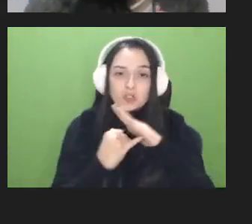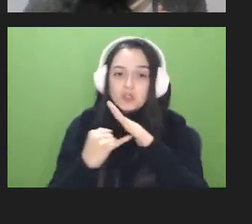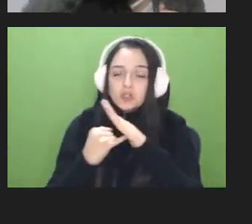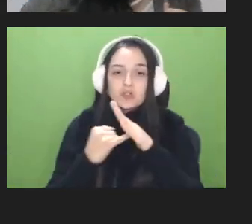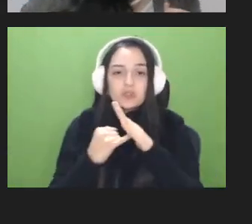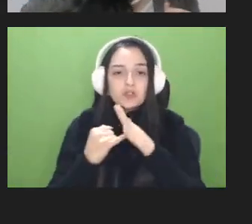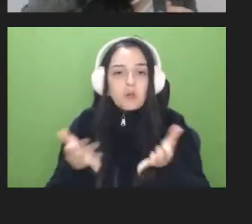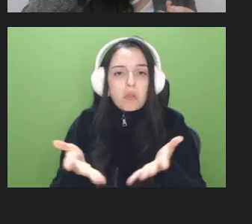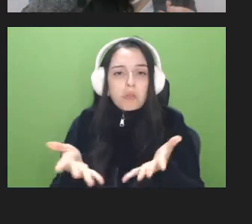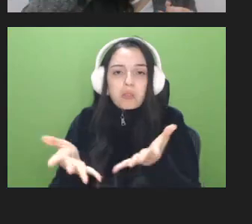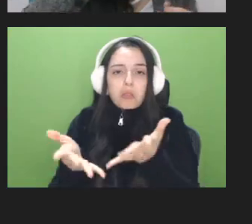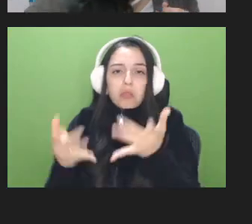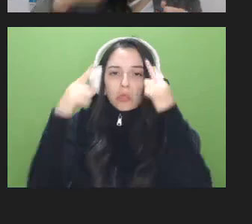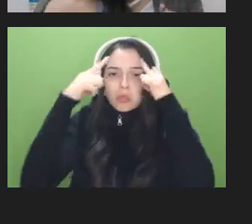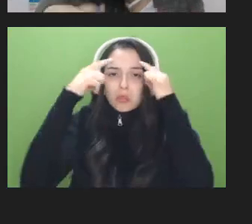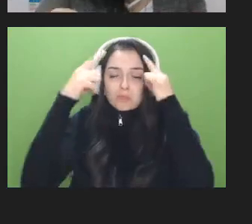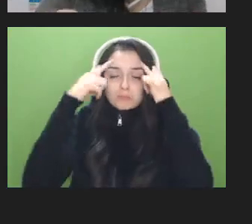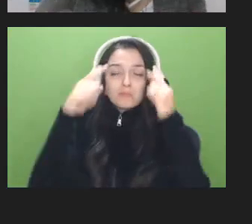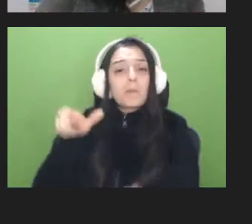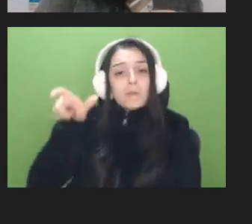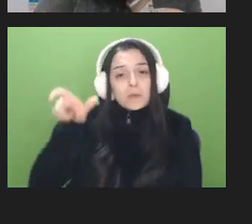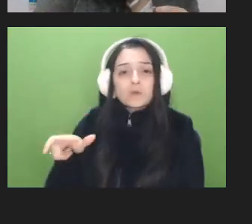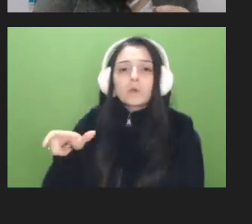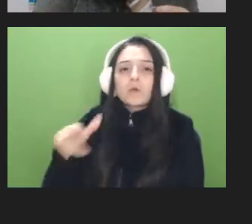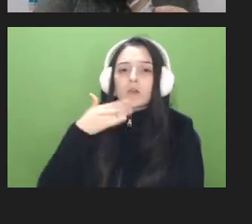enfim, ela pode experimentar